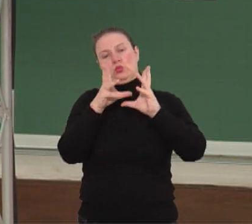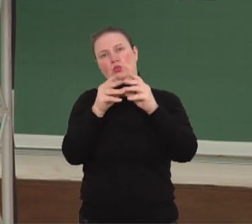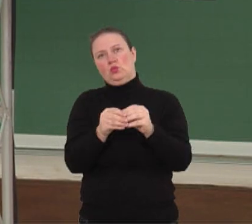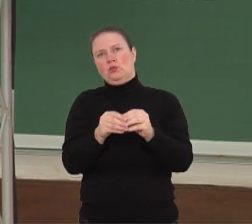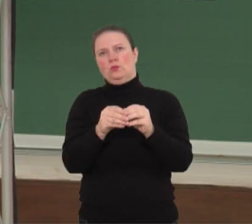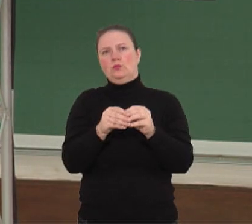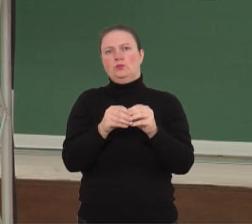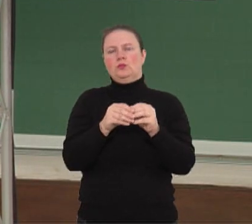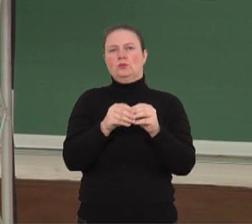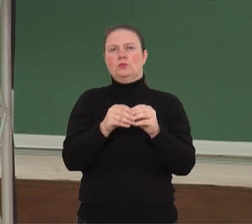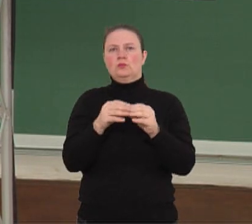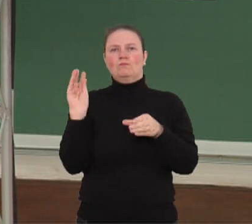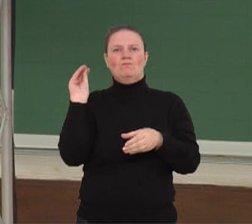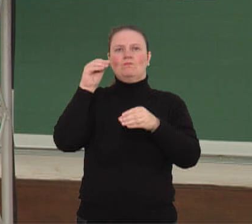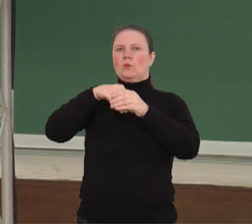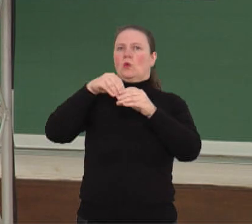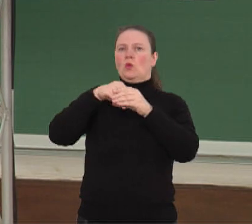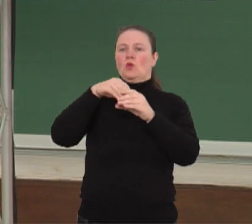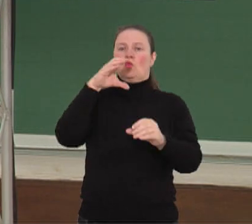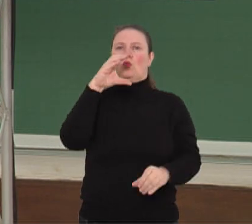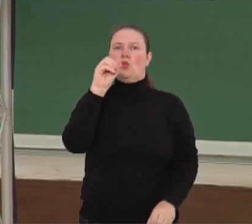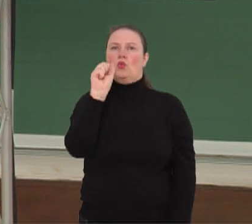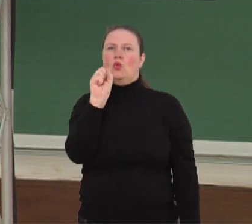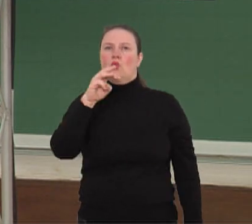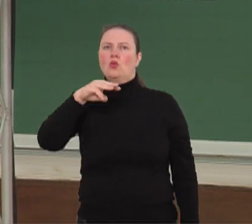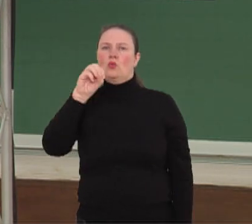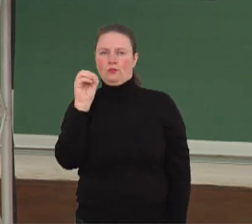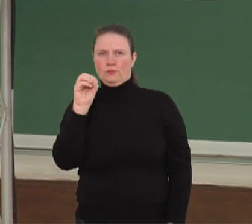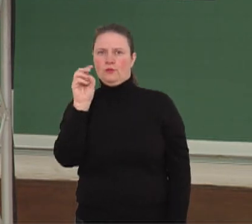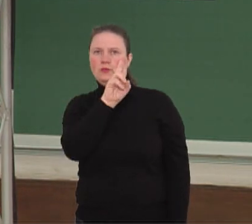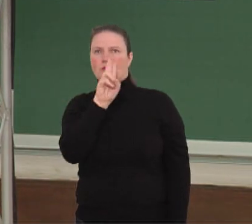energia dentro do cosmo, chamamos de universo.